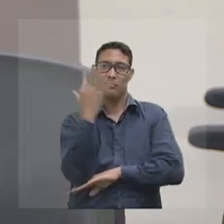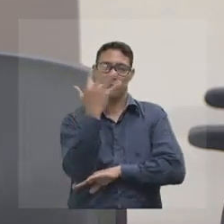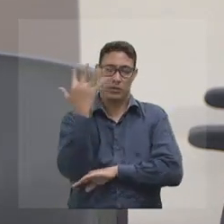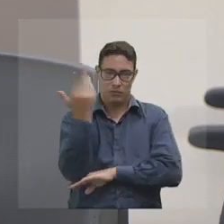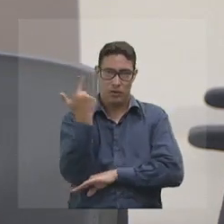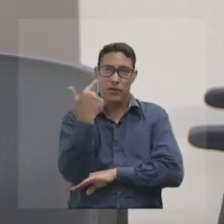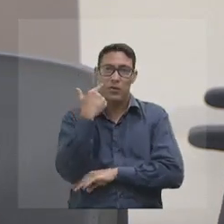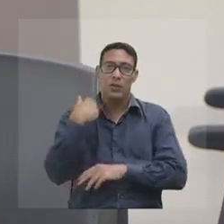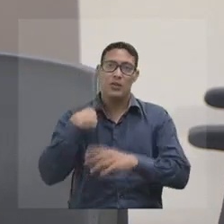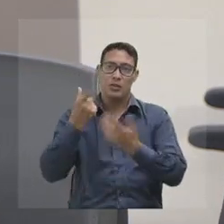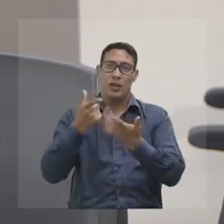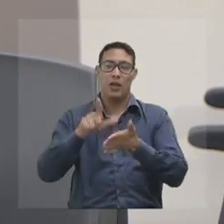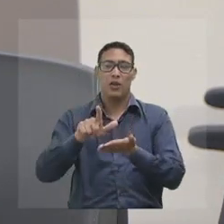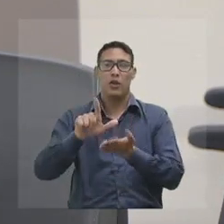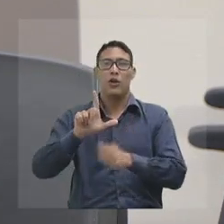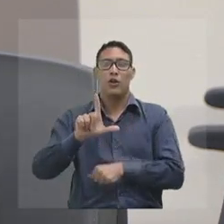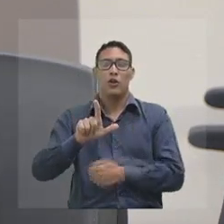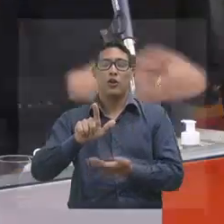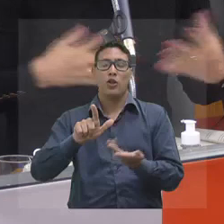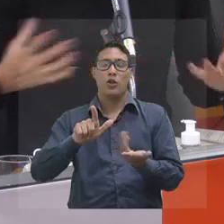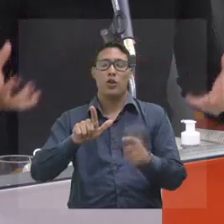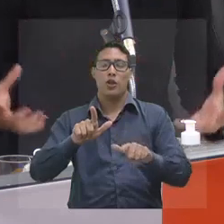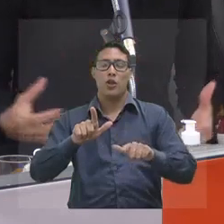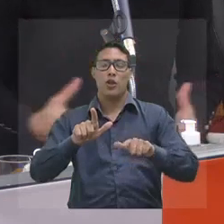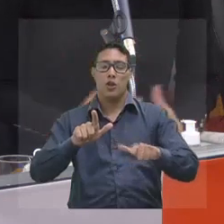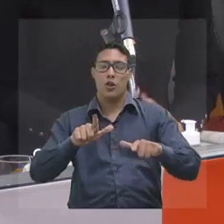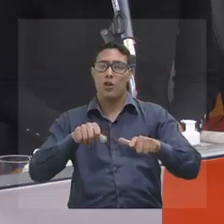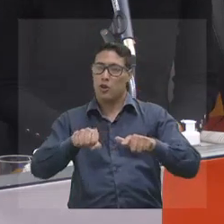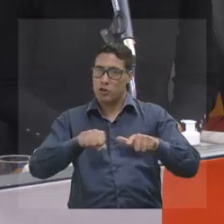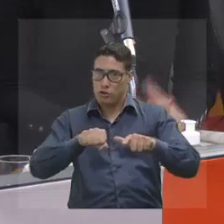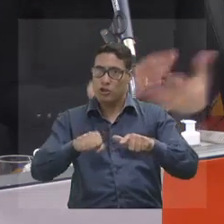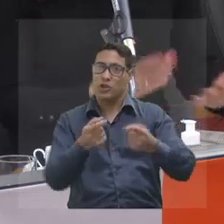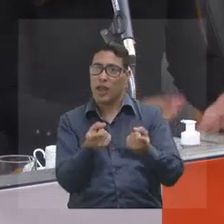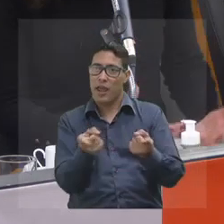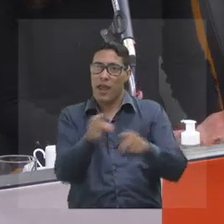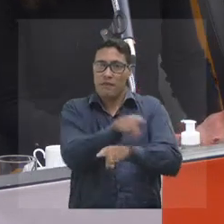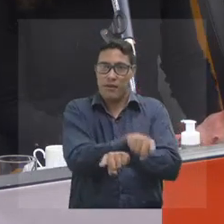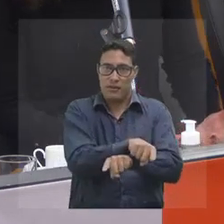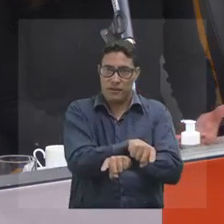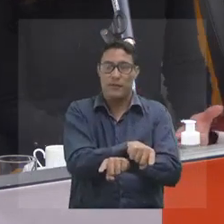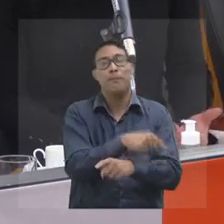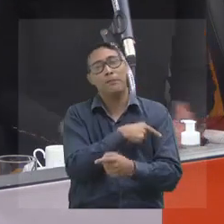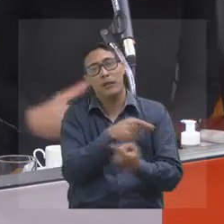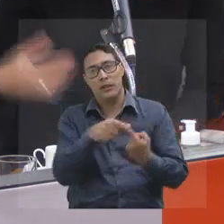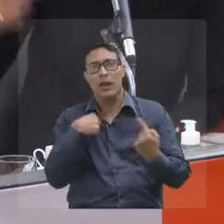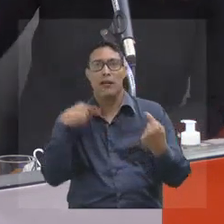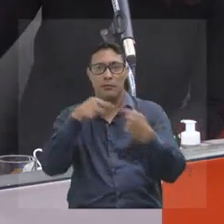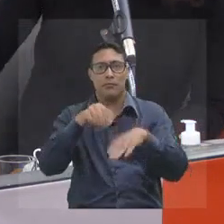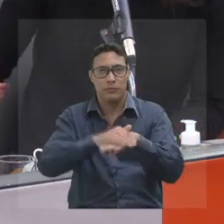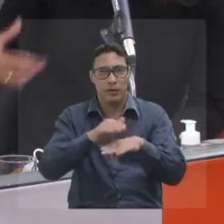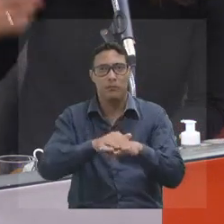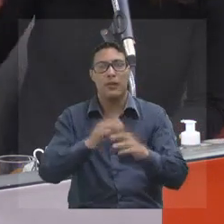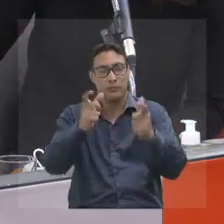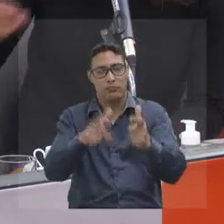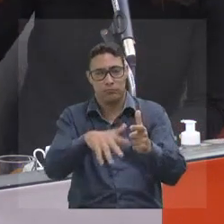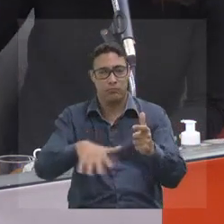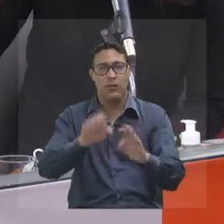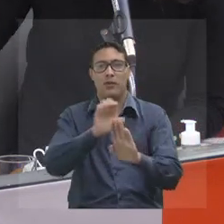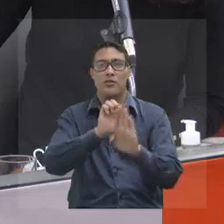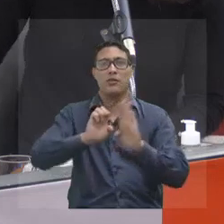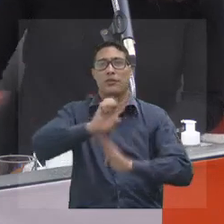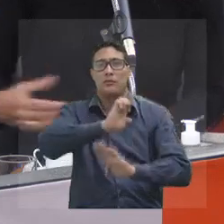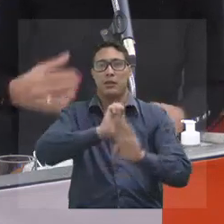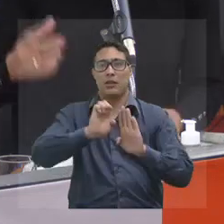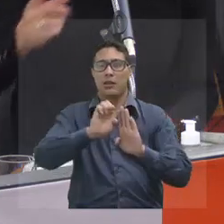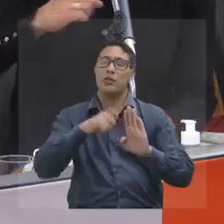reversa no nosso estado né E aí entra o setor de embalagem essa discussão também com setor de embalagens que a gente tem condição